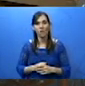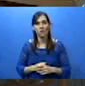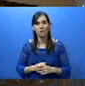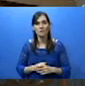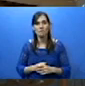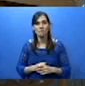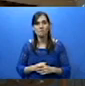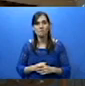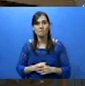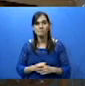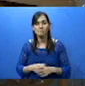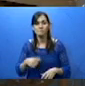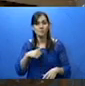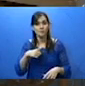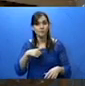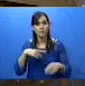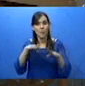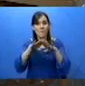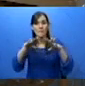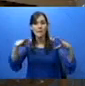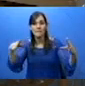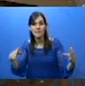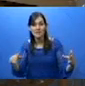Ali nós temos uma mesa de 1 metro.